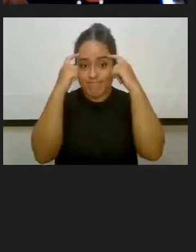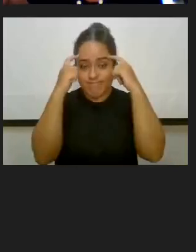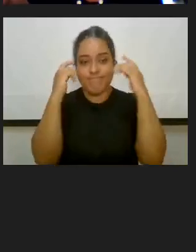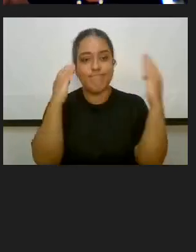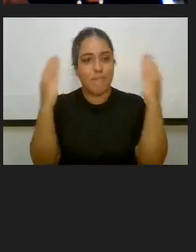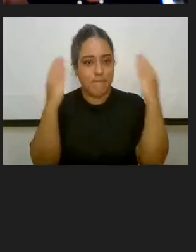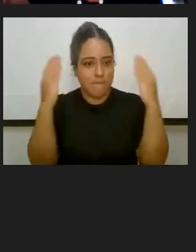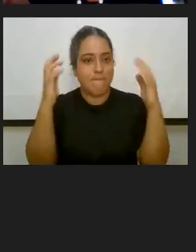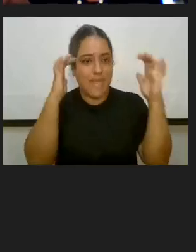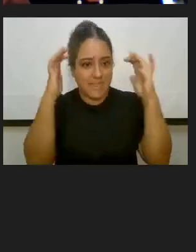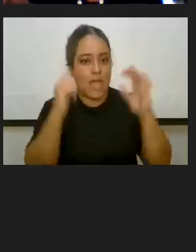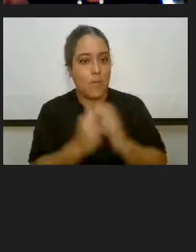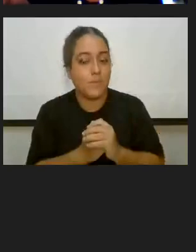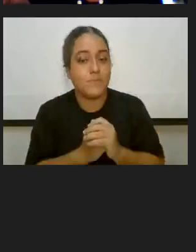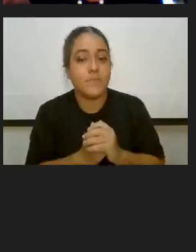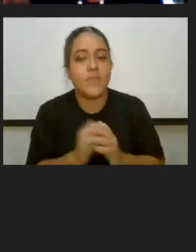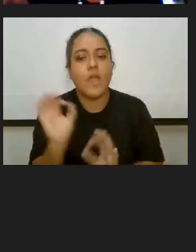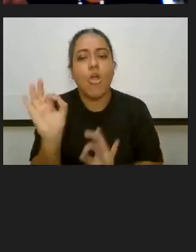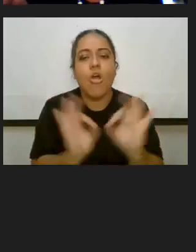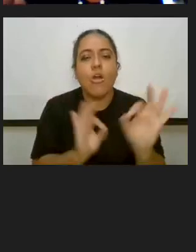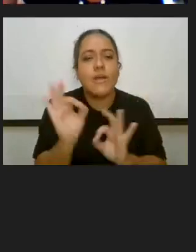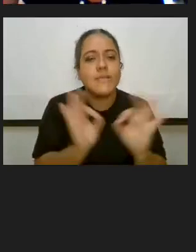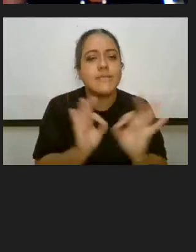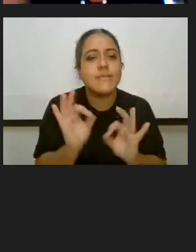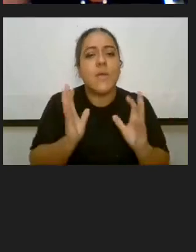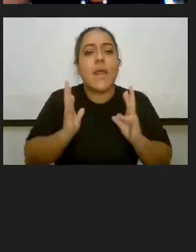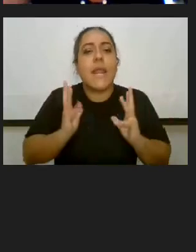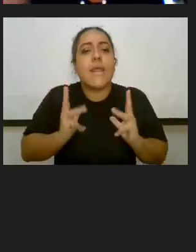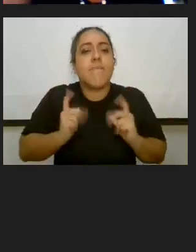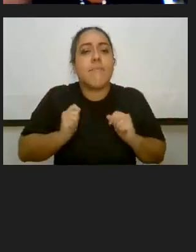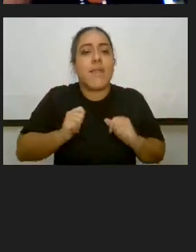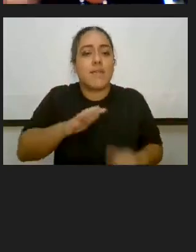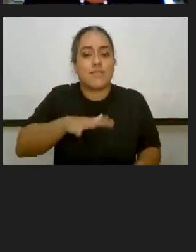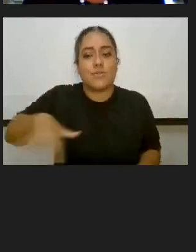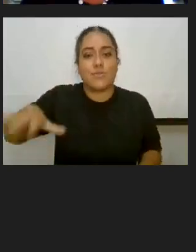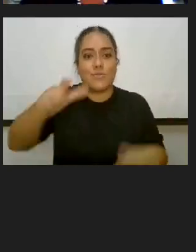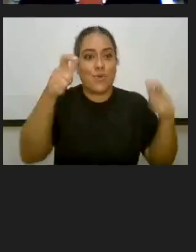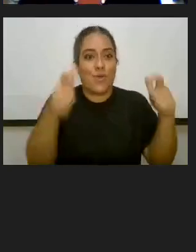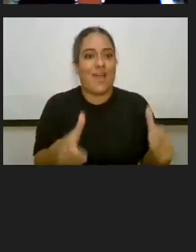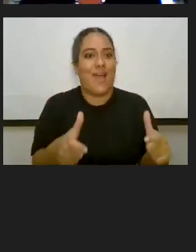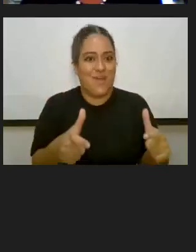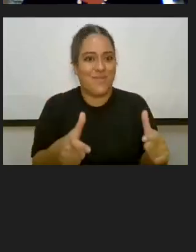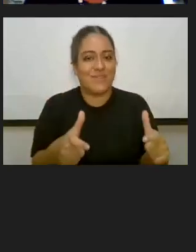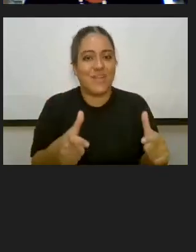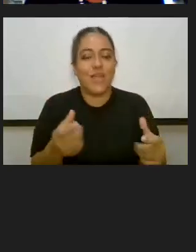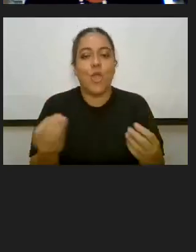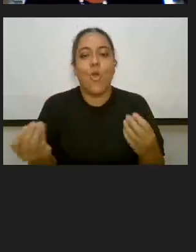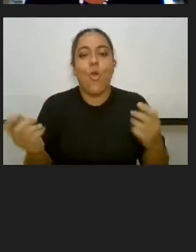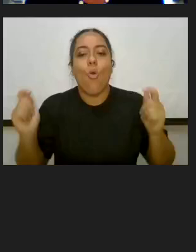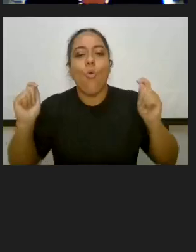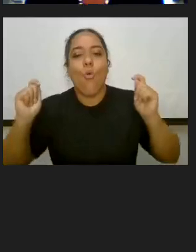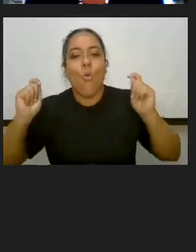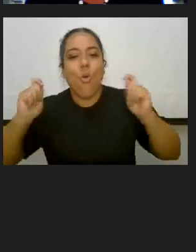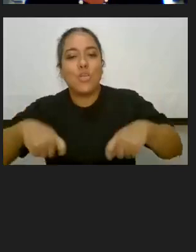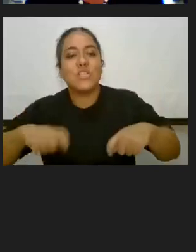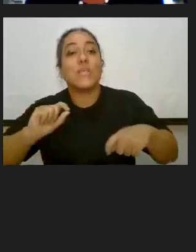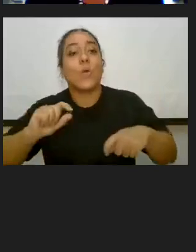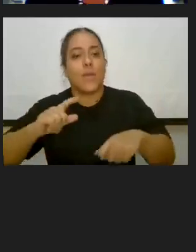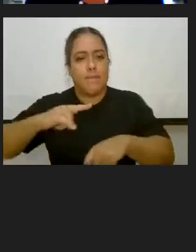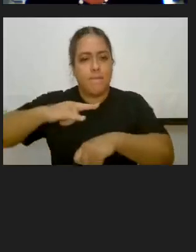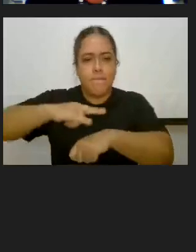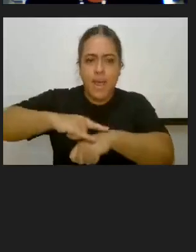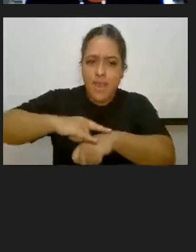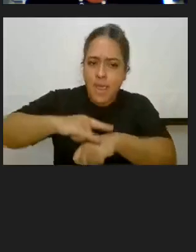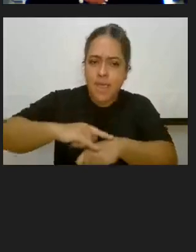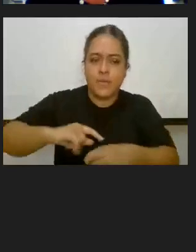pensar em termos de organização e limpeza do espaço de trabalho. De condições, gente, de banheiro,